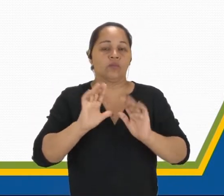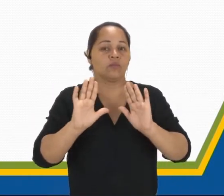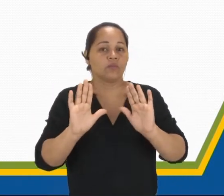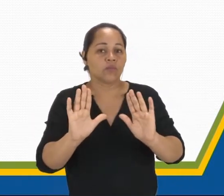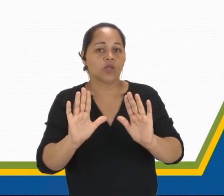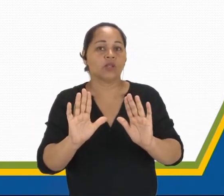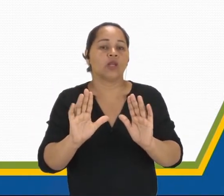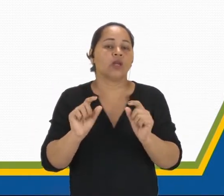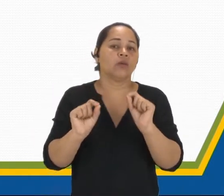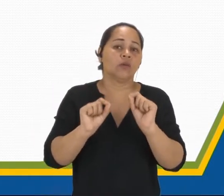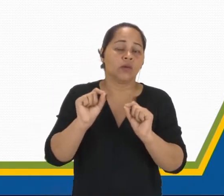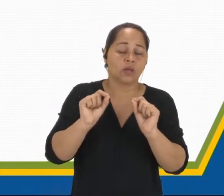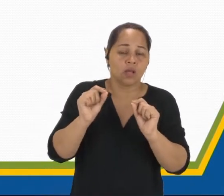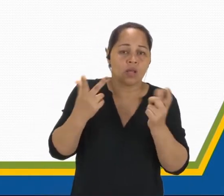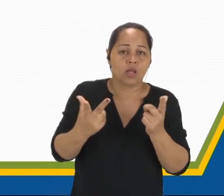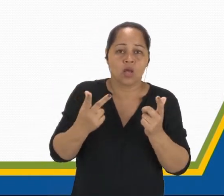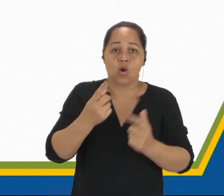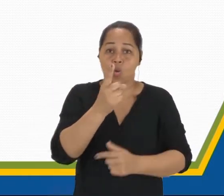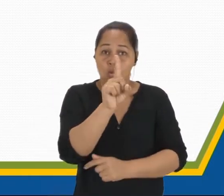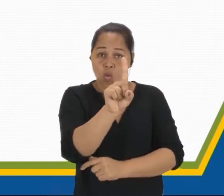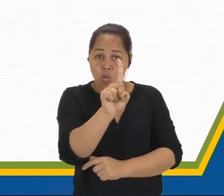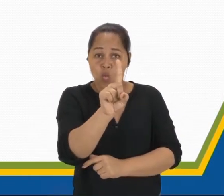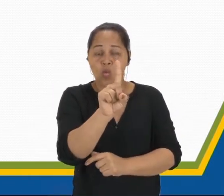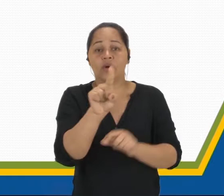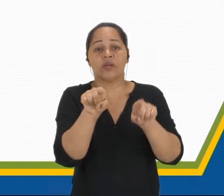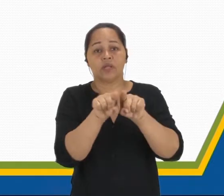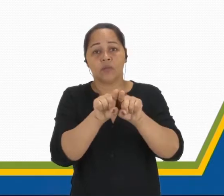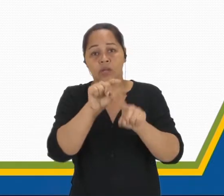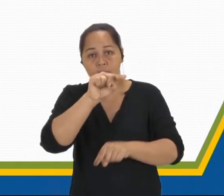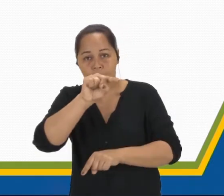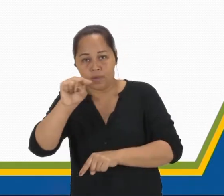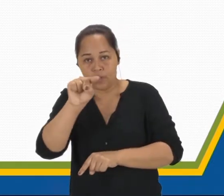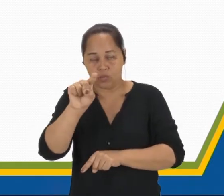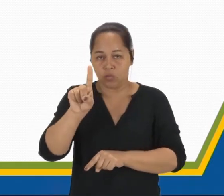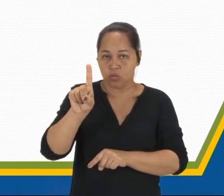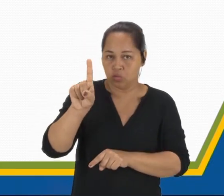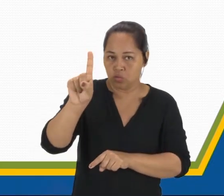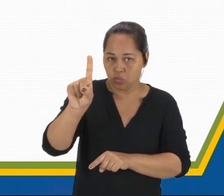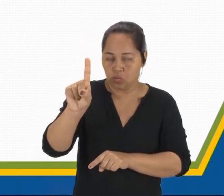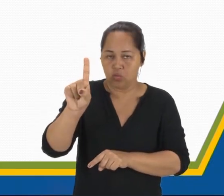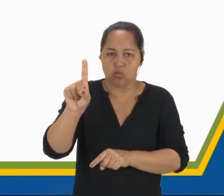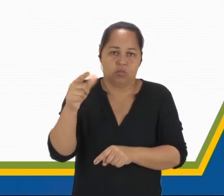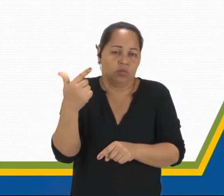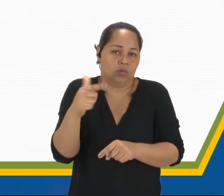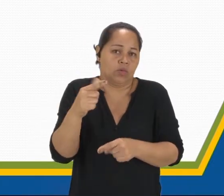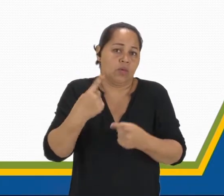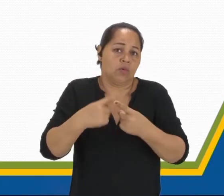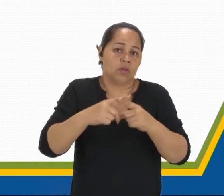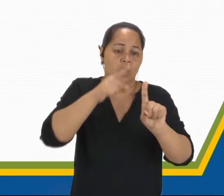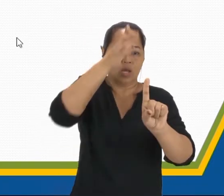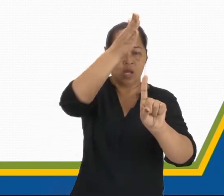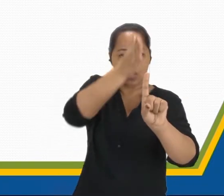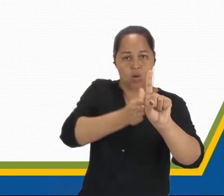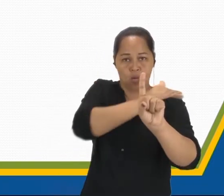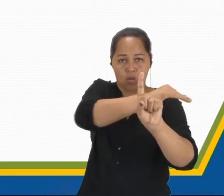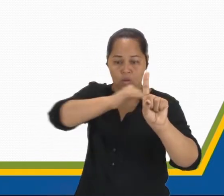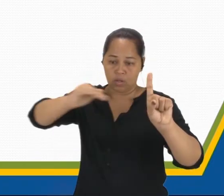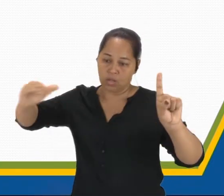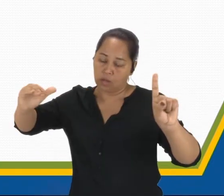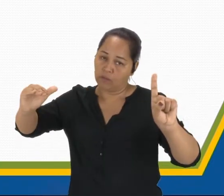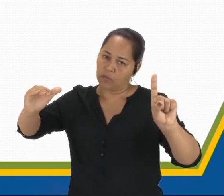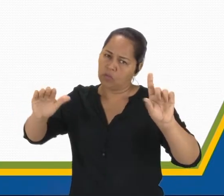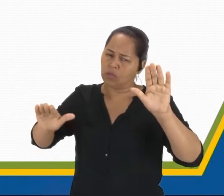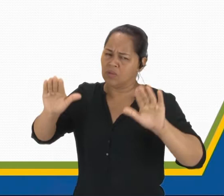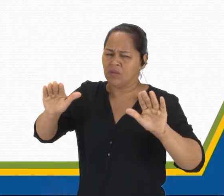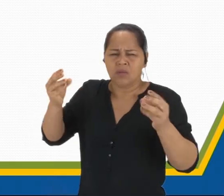tem valor máximo absoluto 1 e no mínimo -1. Então, não tem assíntotas porque ela é um gráfico de acordo com o período. Como